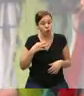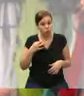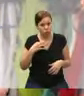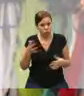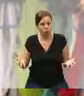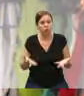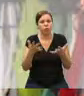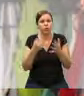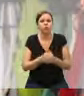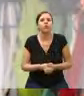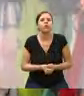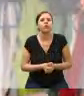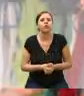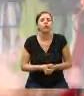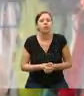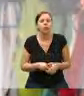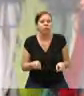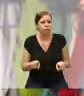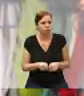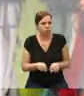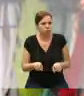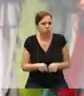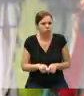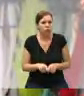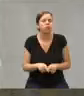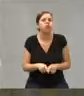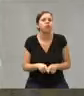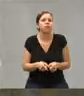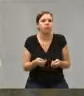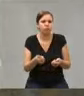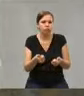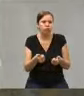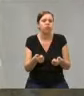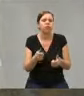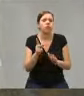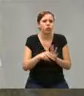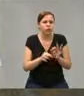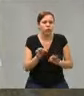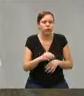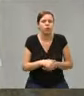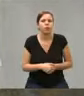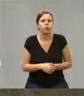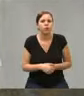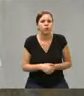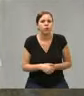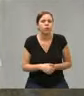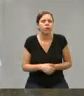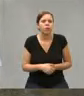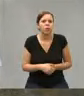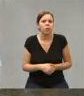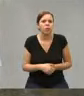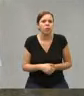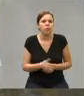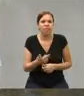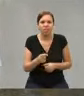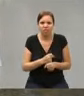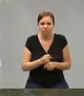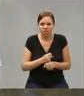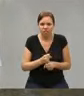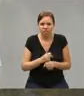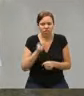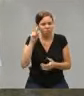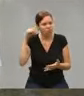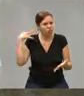promover, né? E os eventos também são revertidos para os projetos. Para os projetos. Agora, são 10 anos de história,